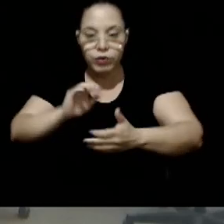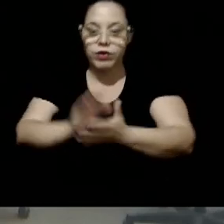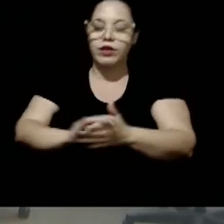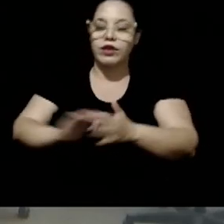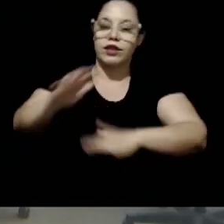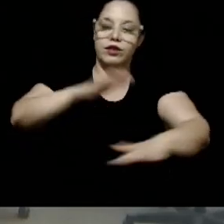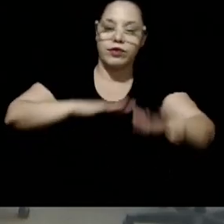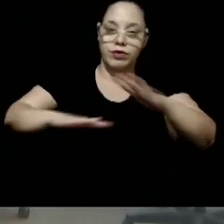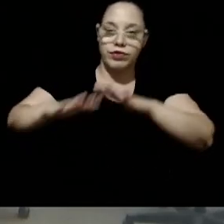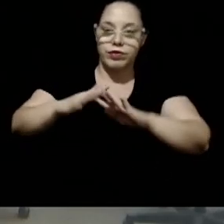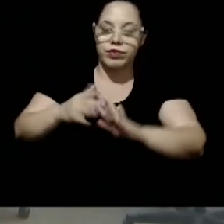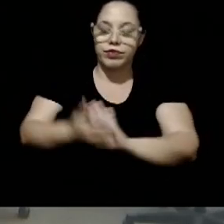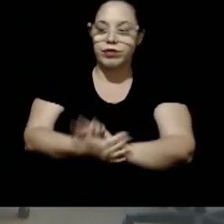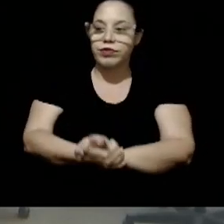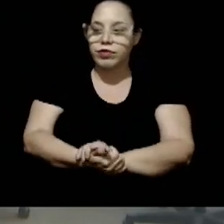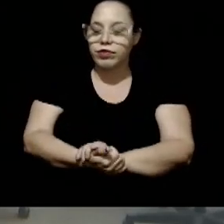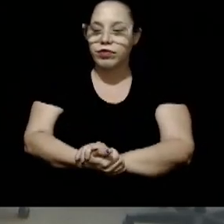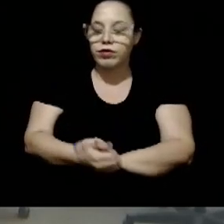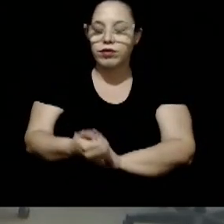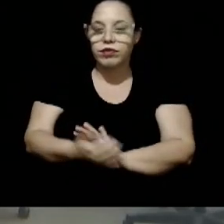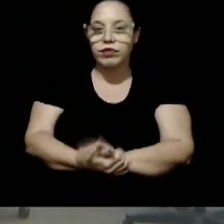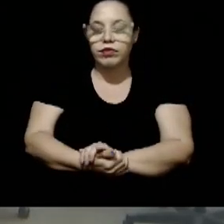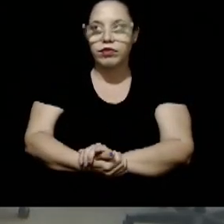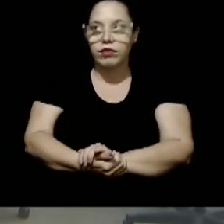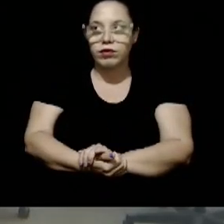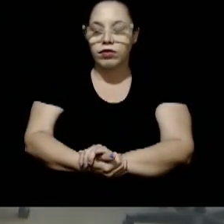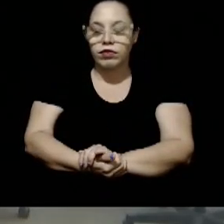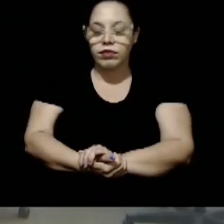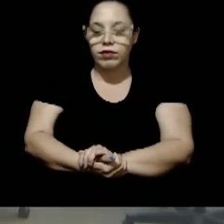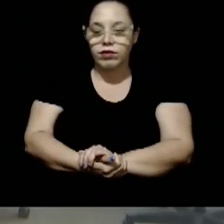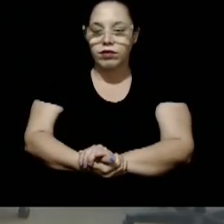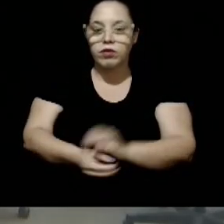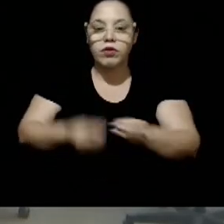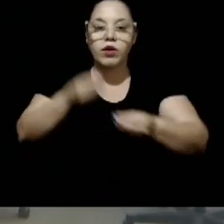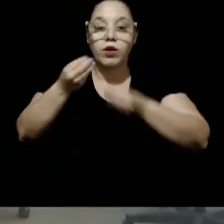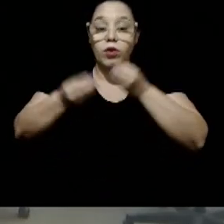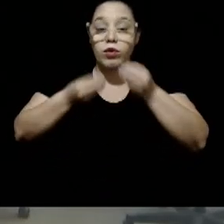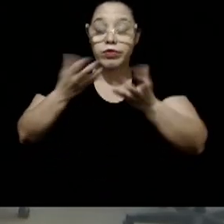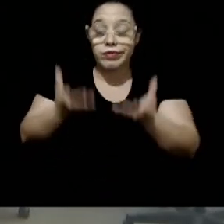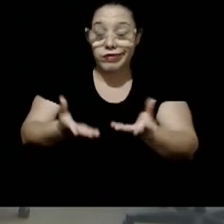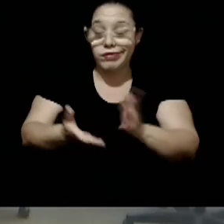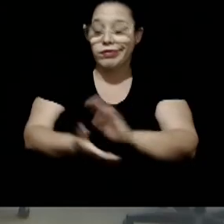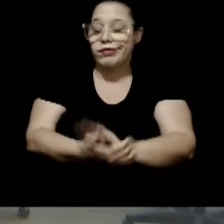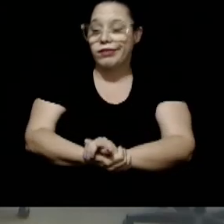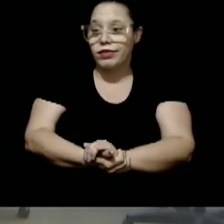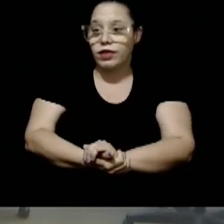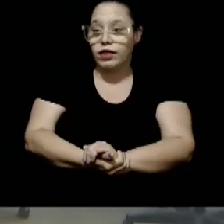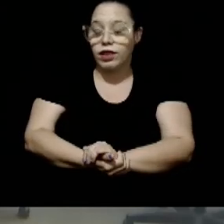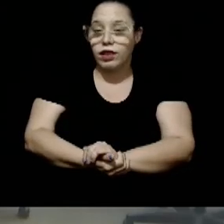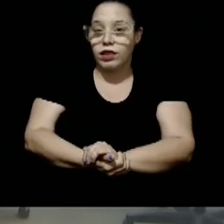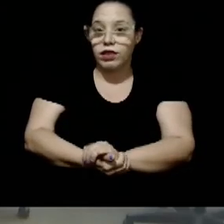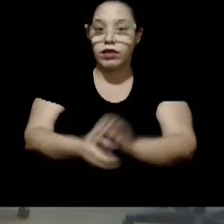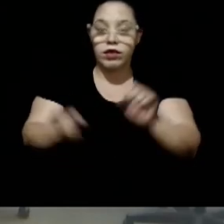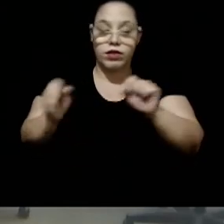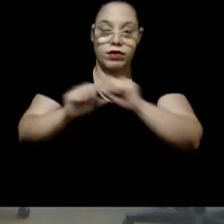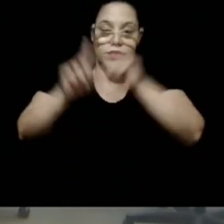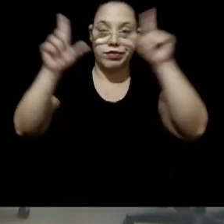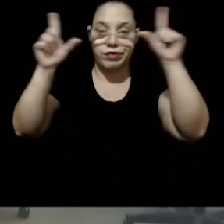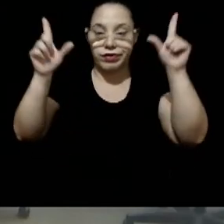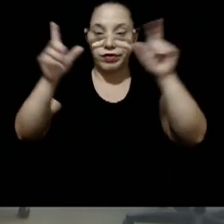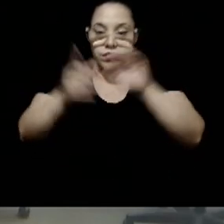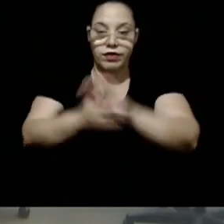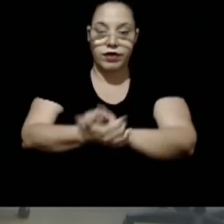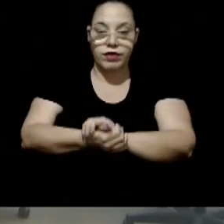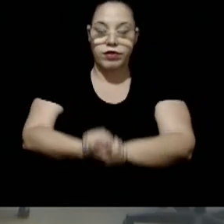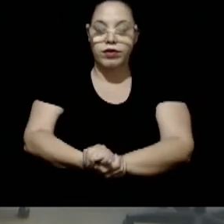alguns deles bem alternativos como competições que ganha pouco destaque das mídias tradicionais